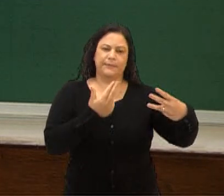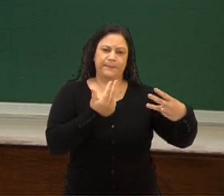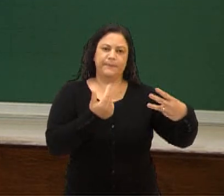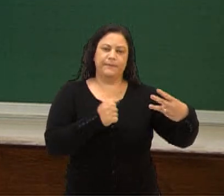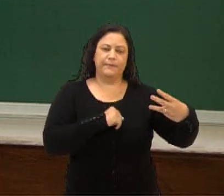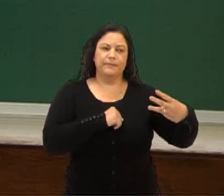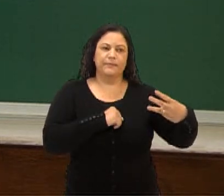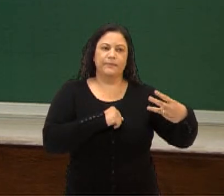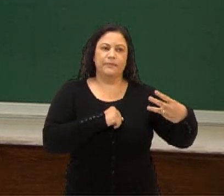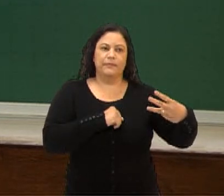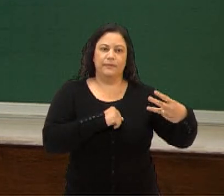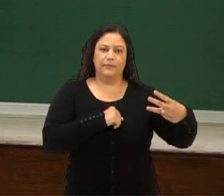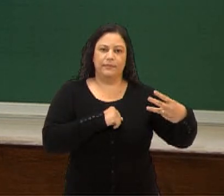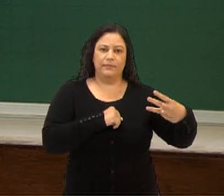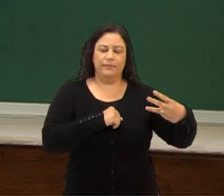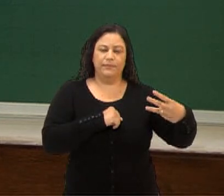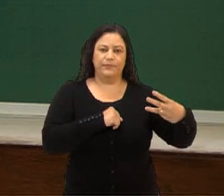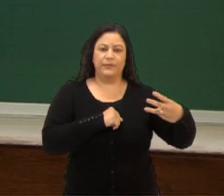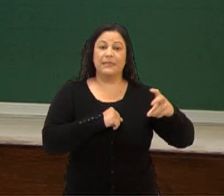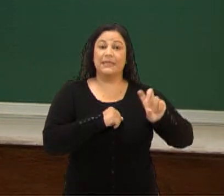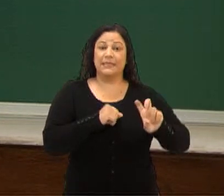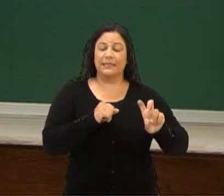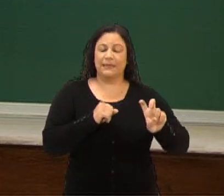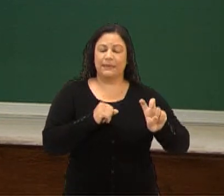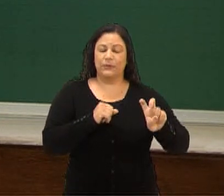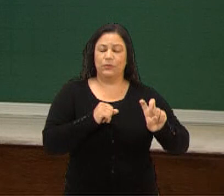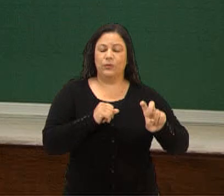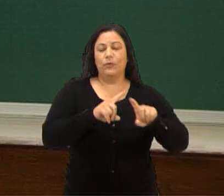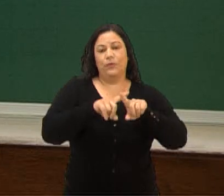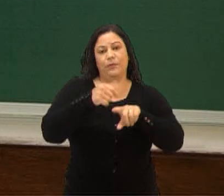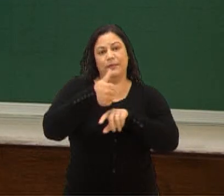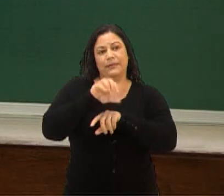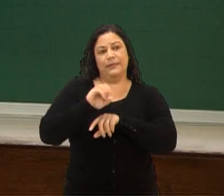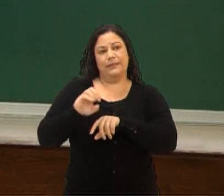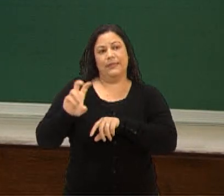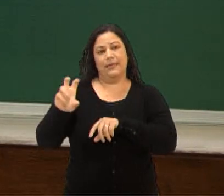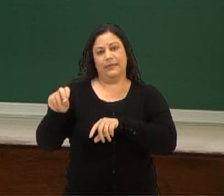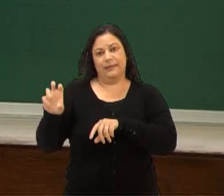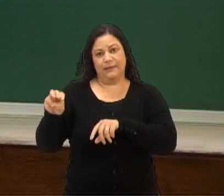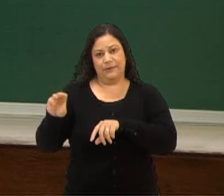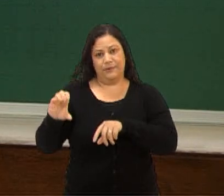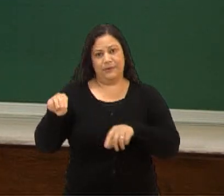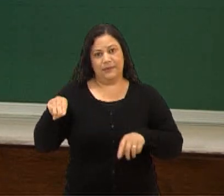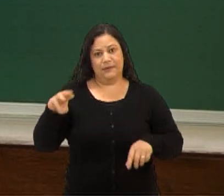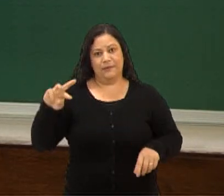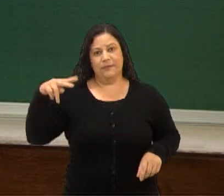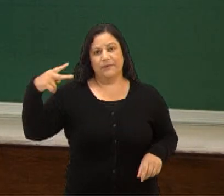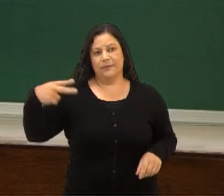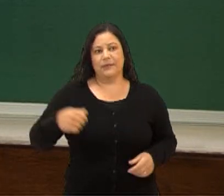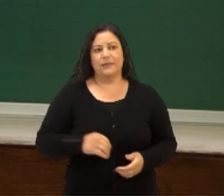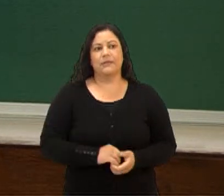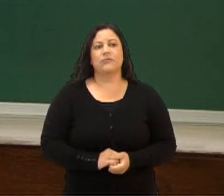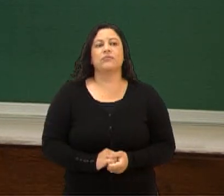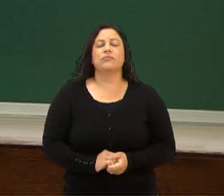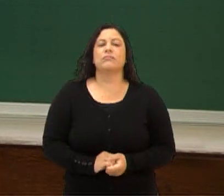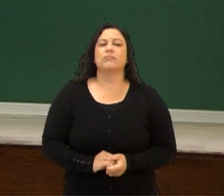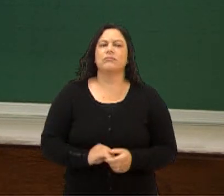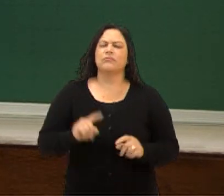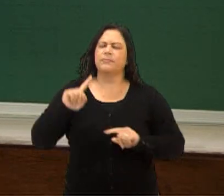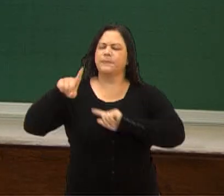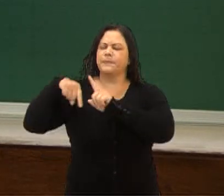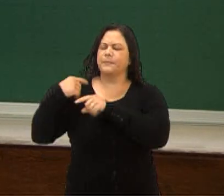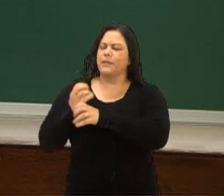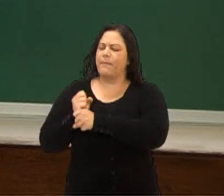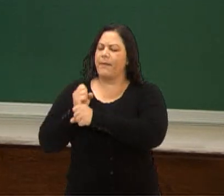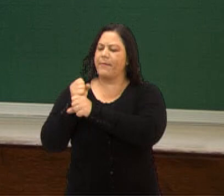São duas arestas de 5 centímetros. Logo, a área da face será, a área das faces será 50 mais 50